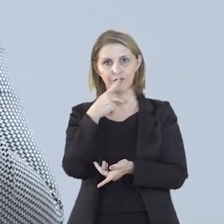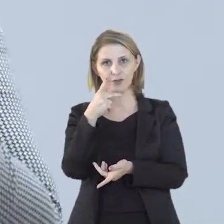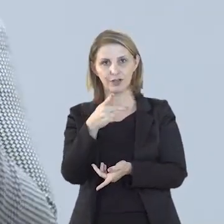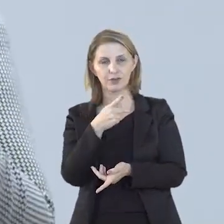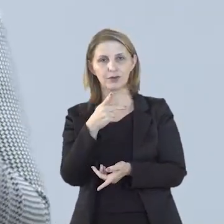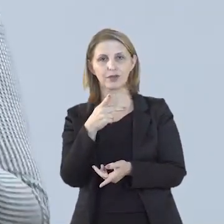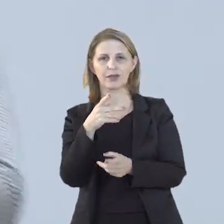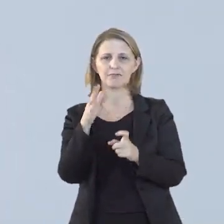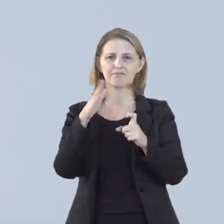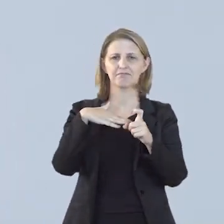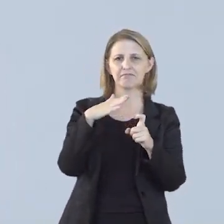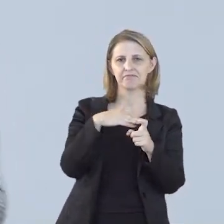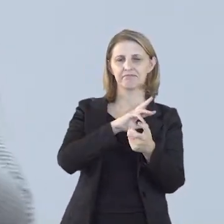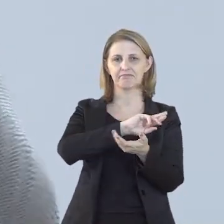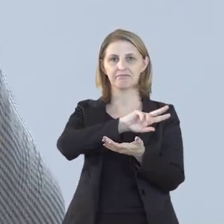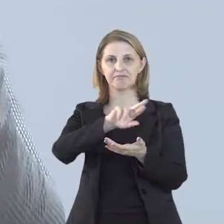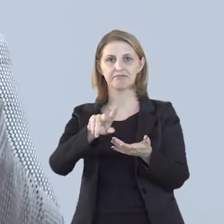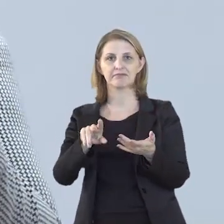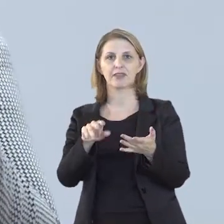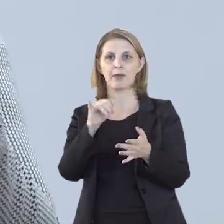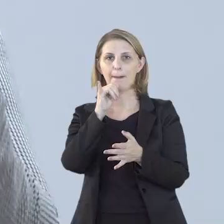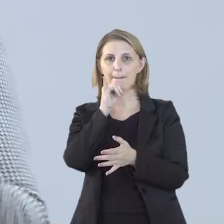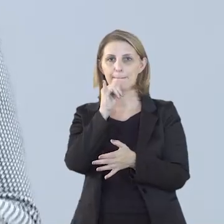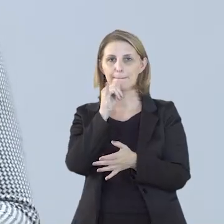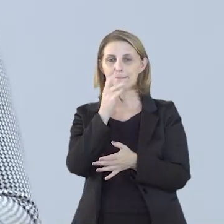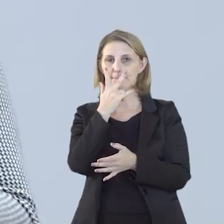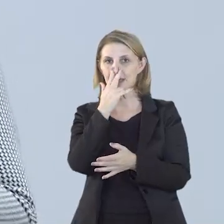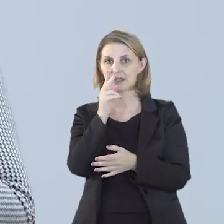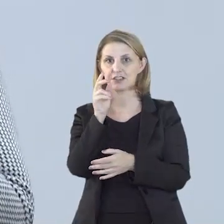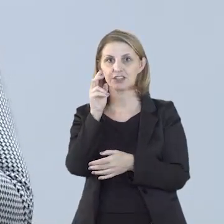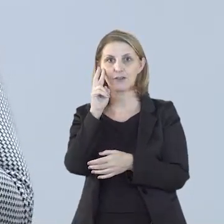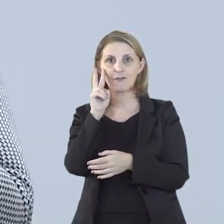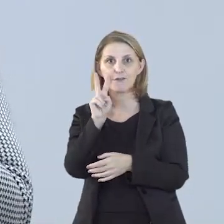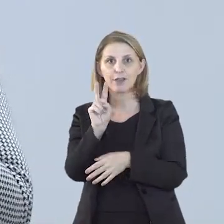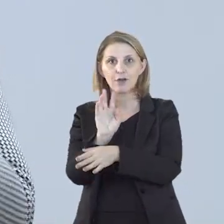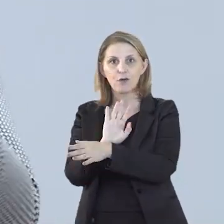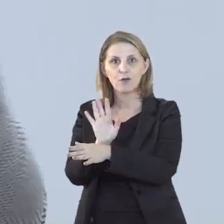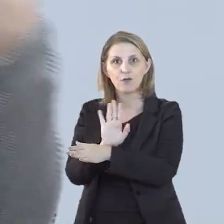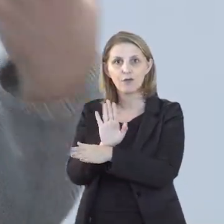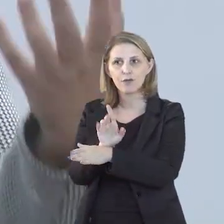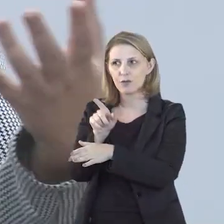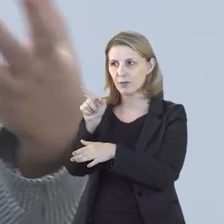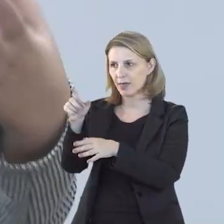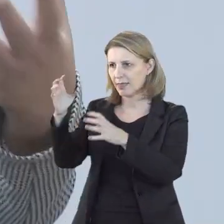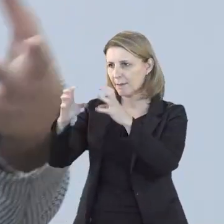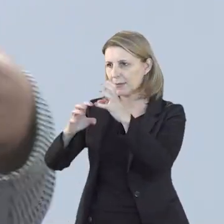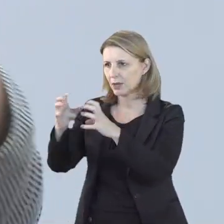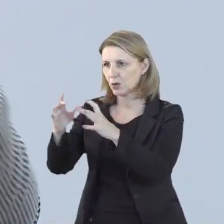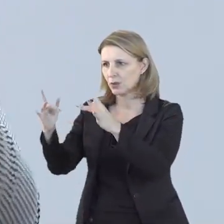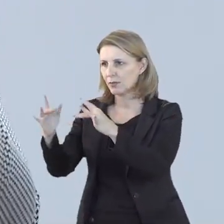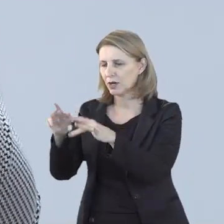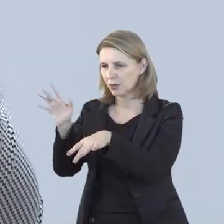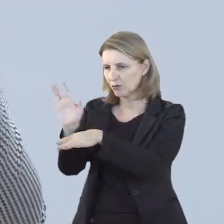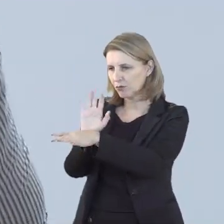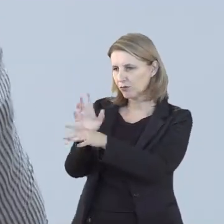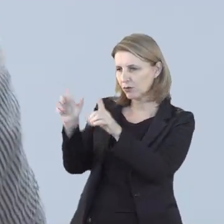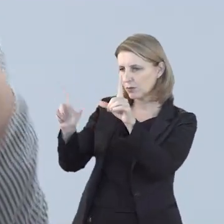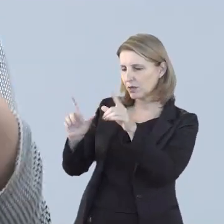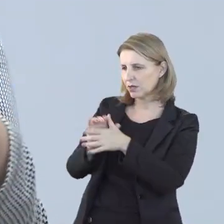E aí vem, na verdade, como você disse, os estereótipos, né? Quando a gente vê um filme, por exemplo,